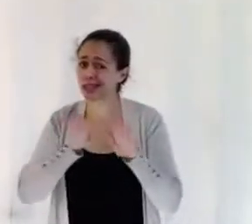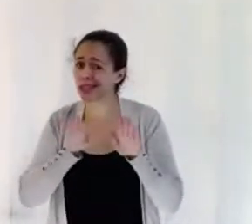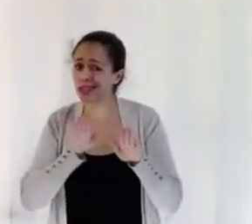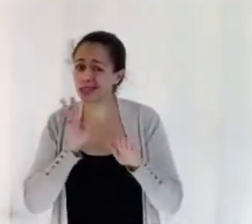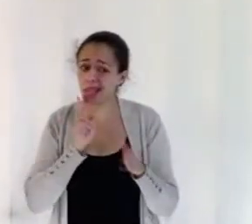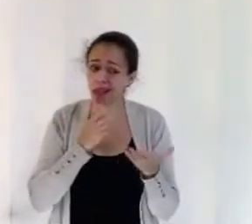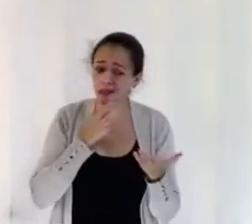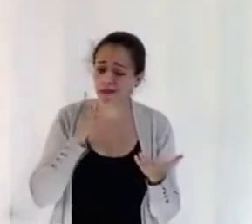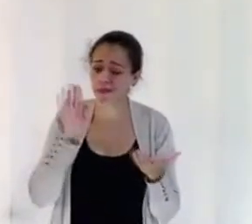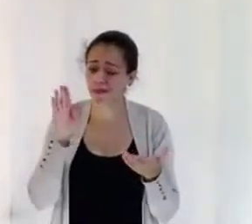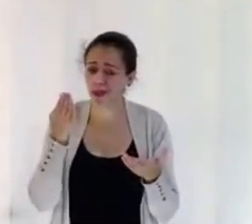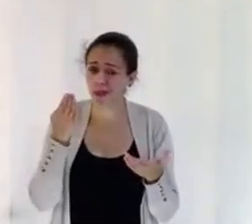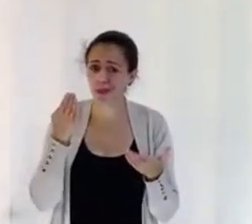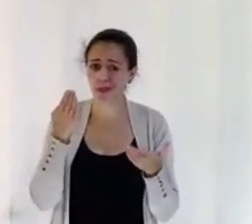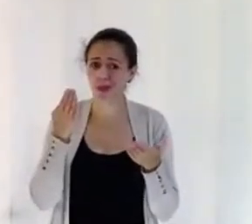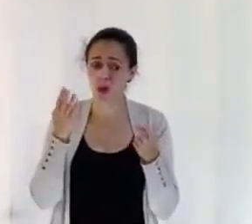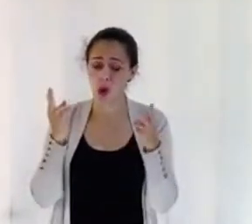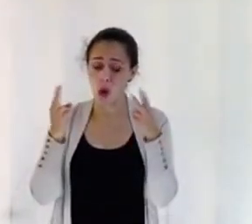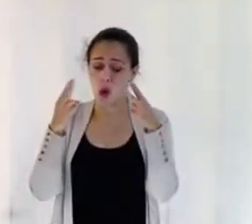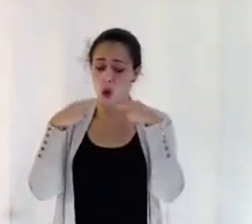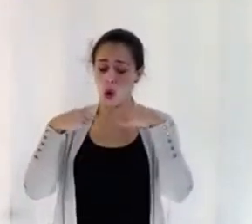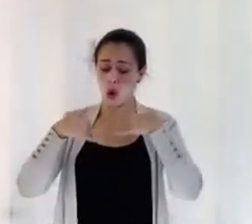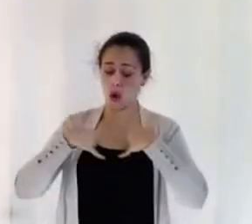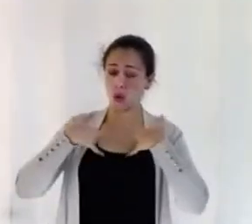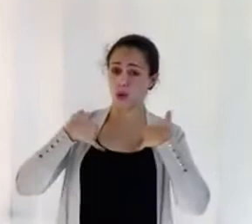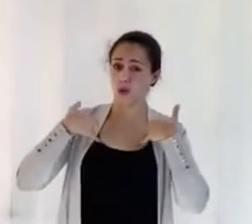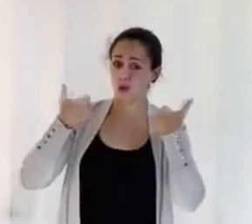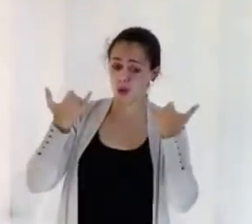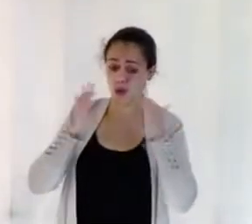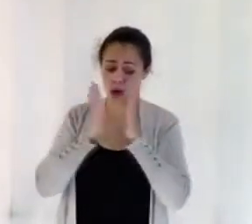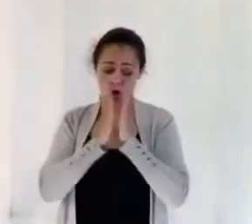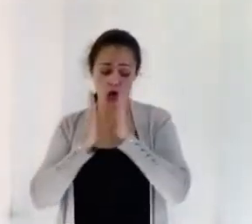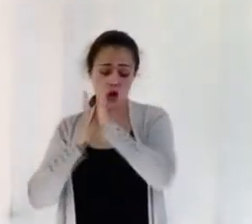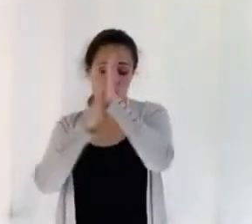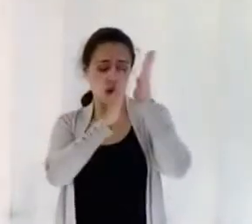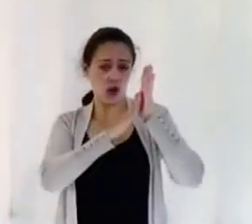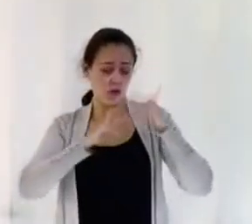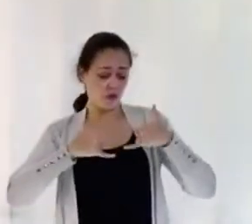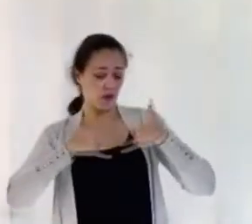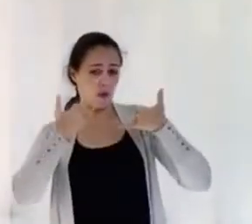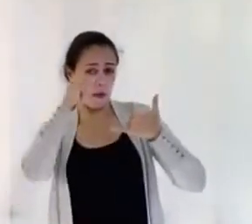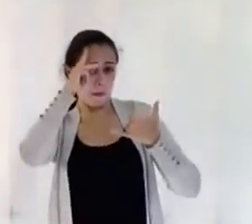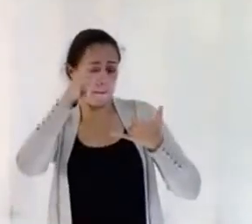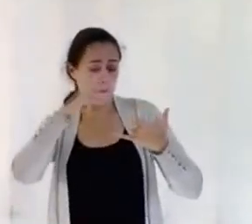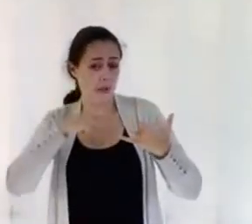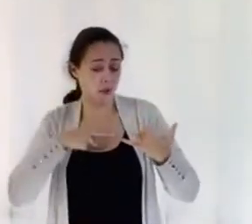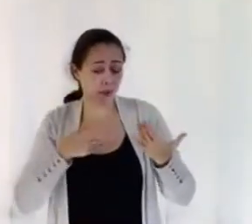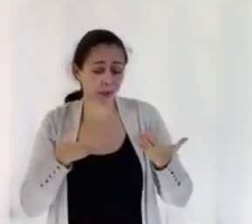sacrifício de louvor a nós mesmos, ou um sacrifício que foi pedido pelos nossos pais.